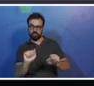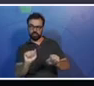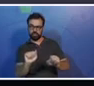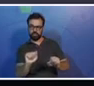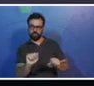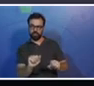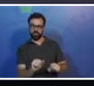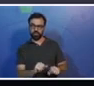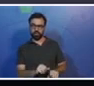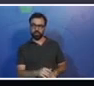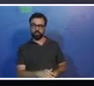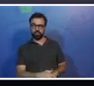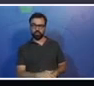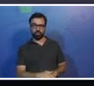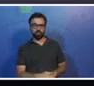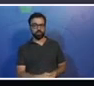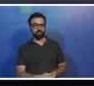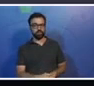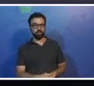do substantivo belo.